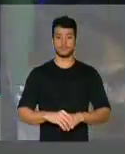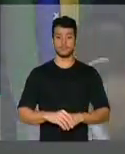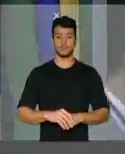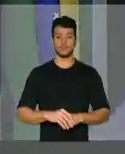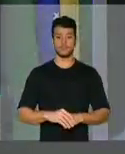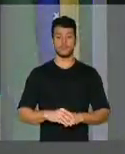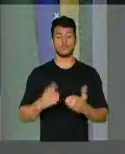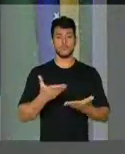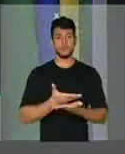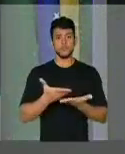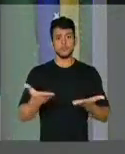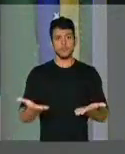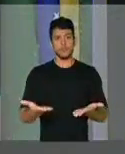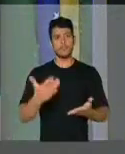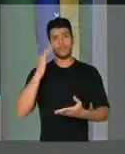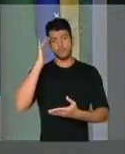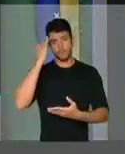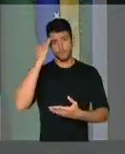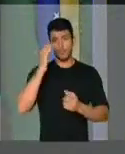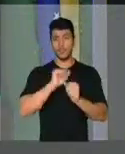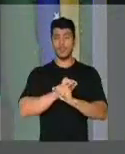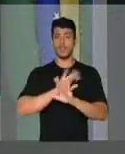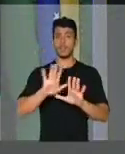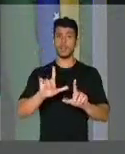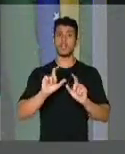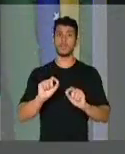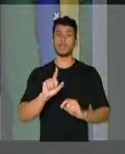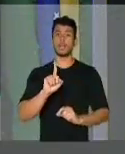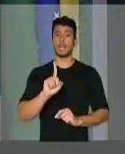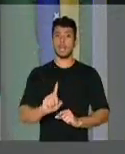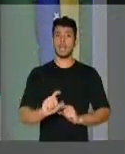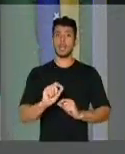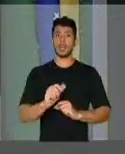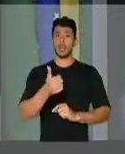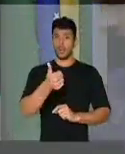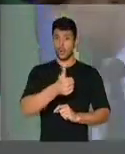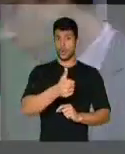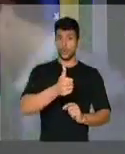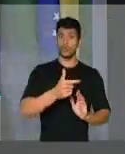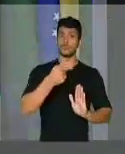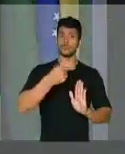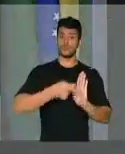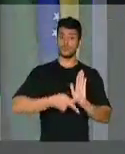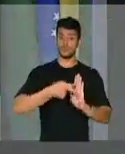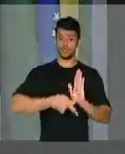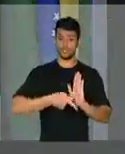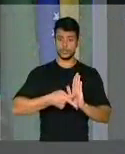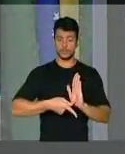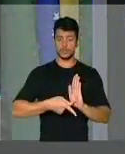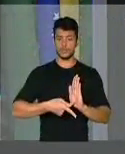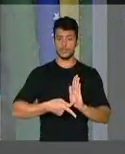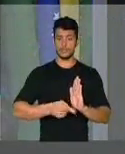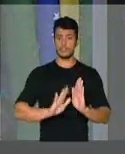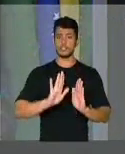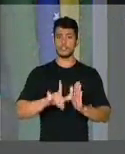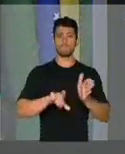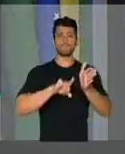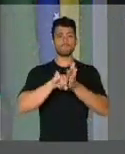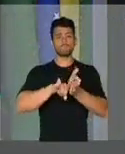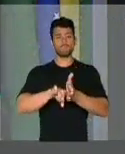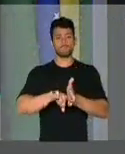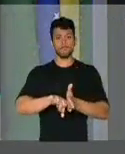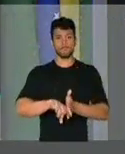Para que os senhores possam ter ideias, trata-se de 11 projetos que foram